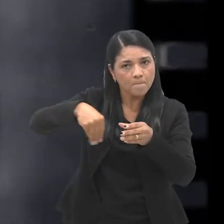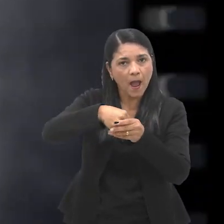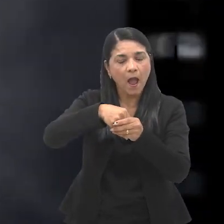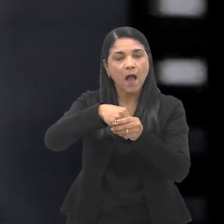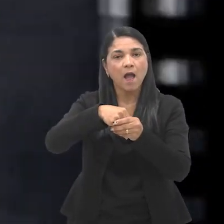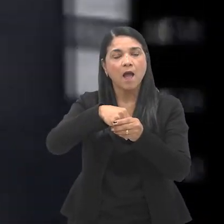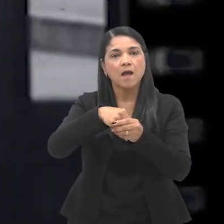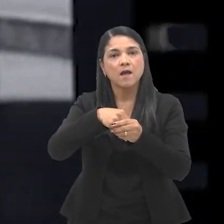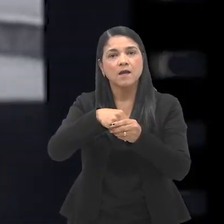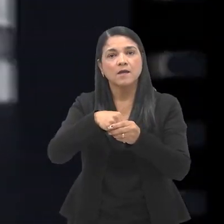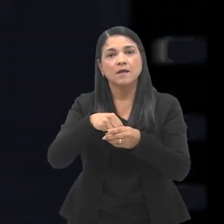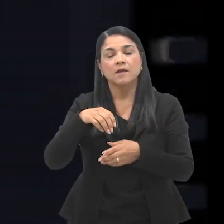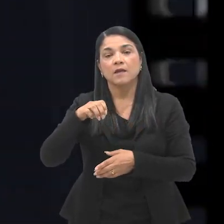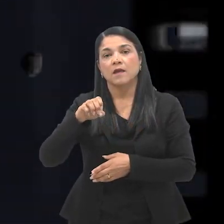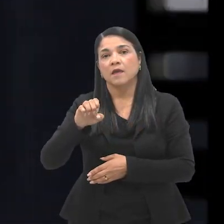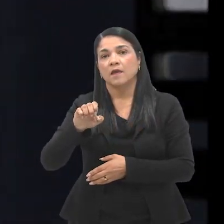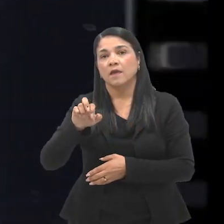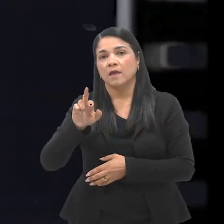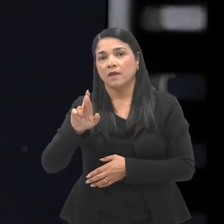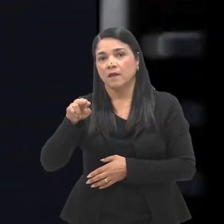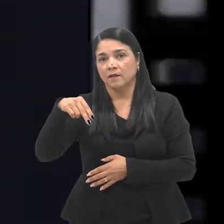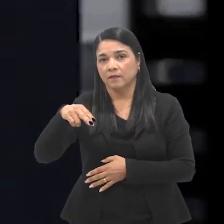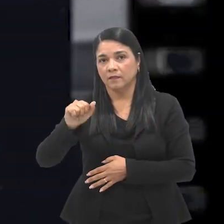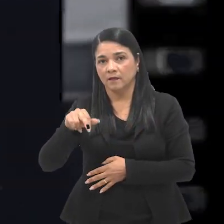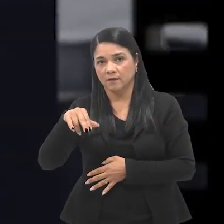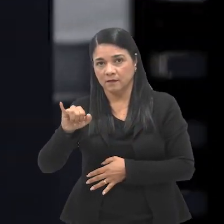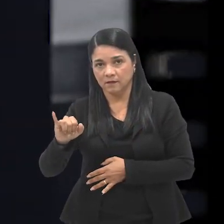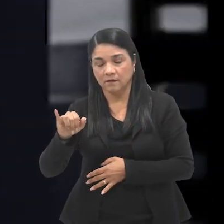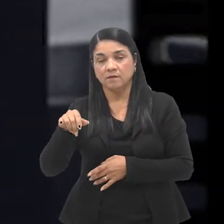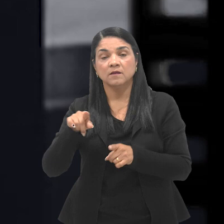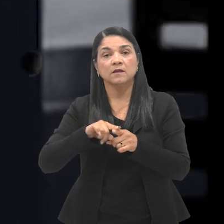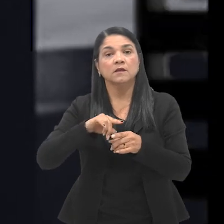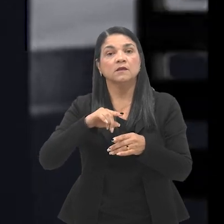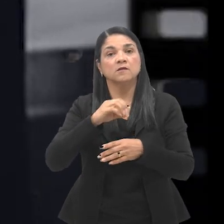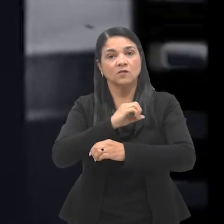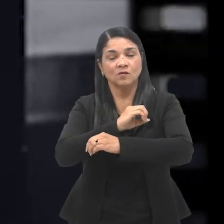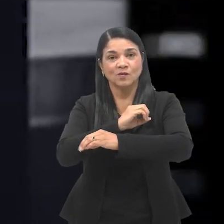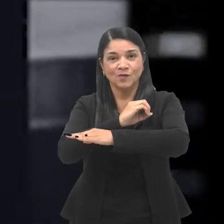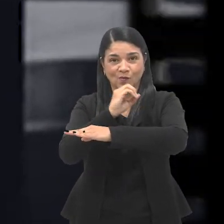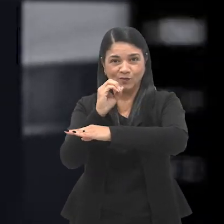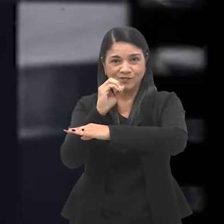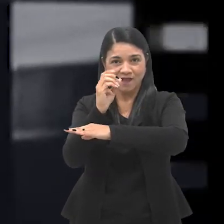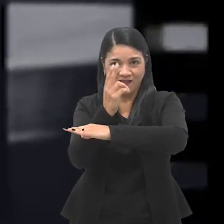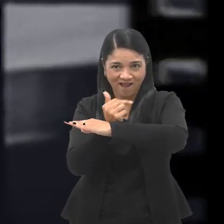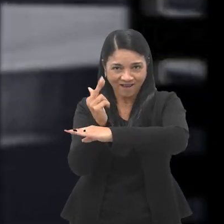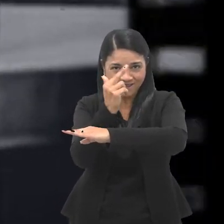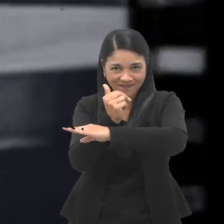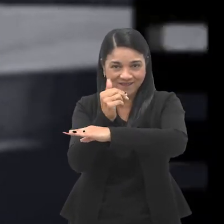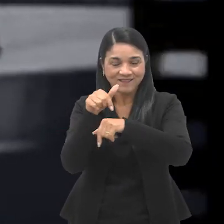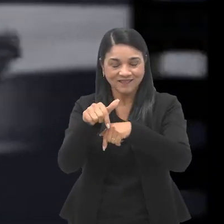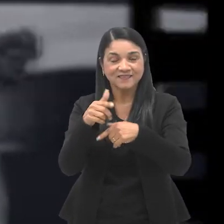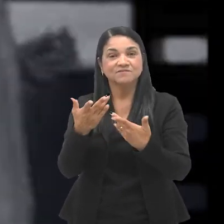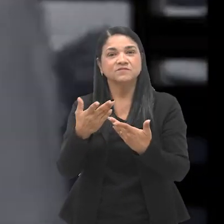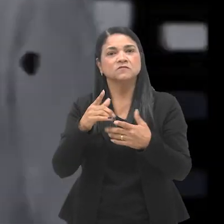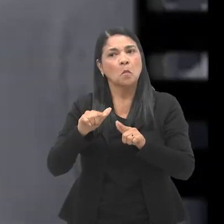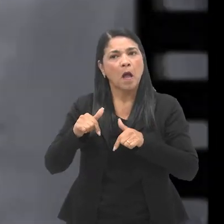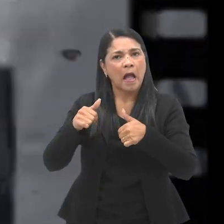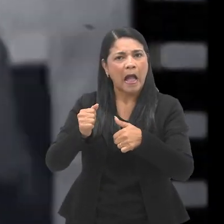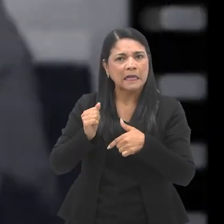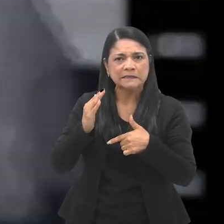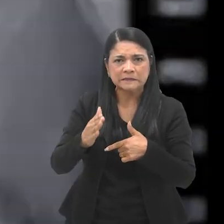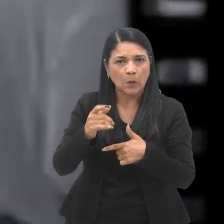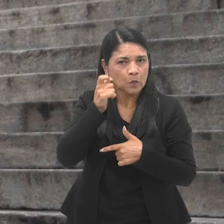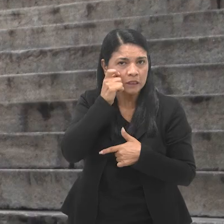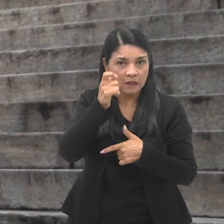grupo foi acrescido do Hernani Vasconcelos e Oscar Niemeyer. Mas, eticamente, não foi